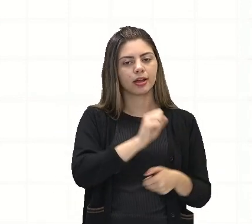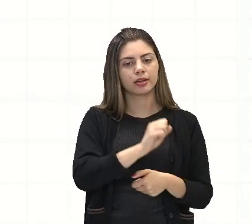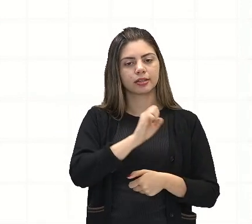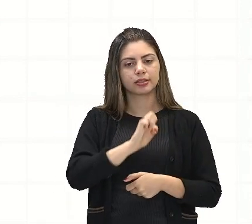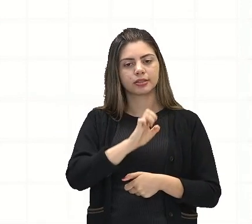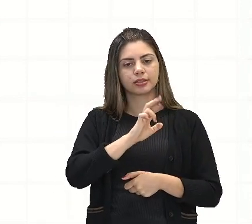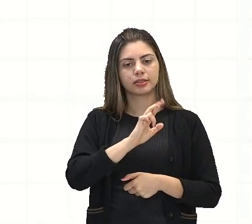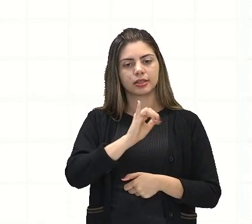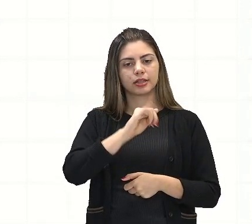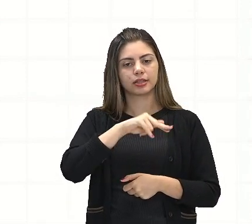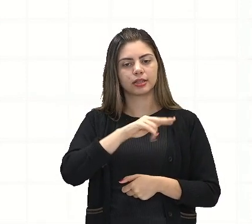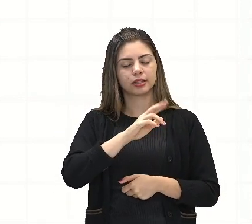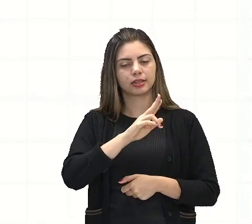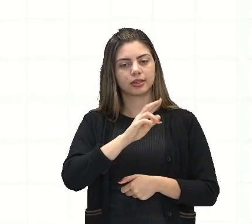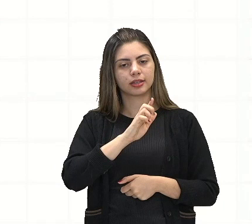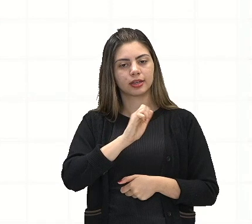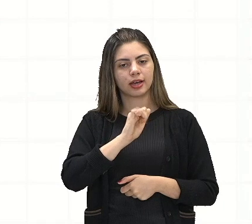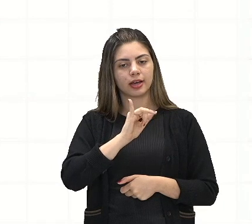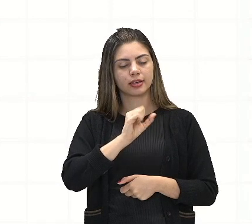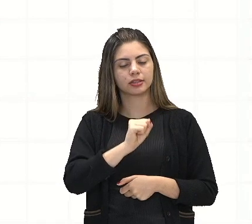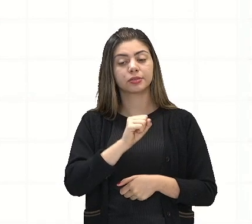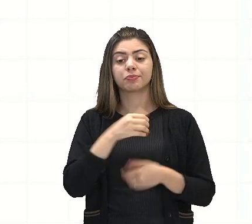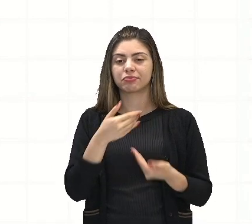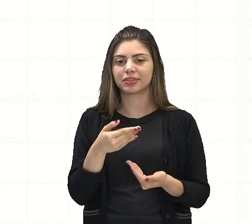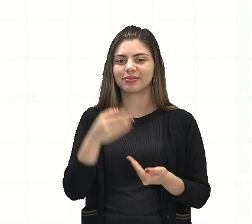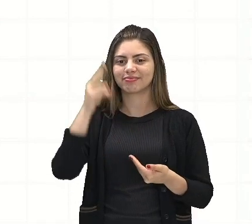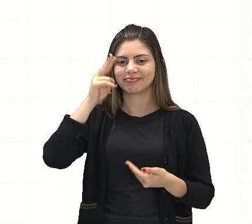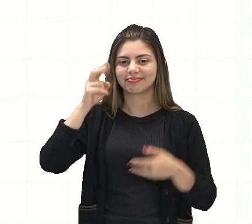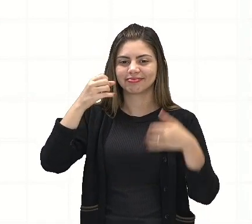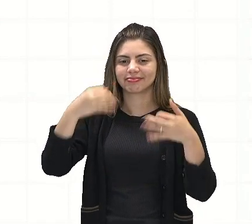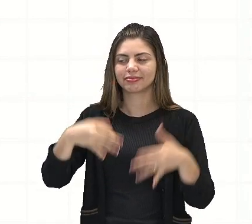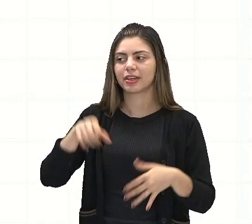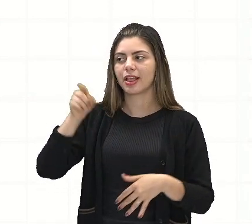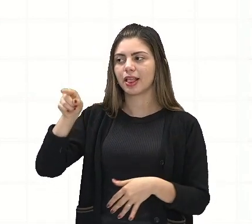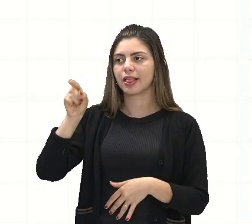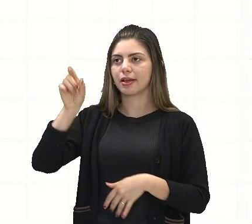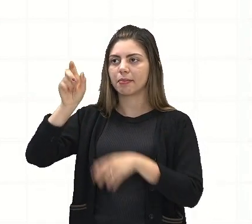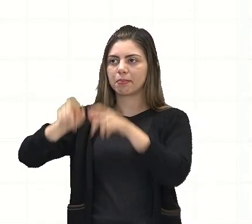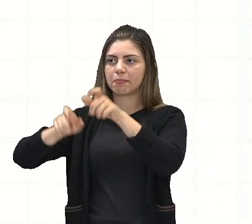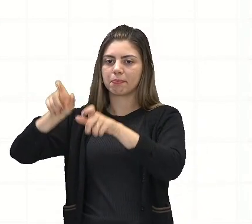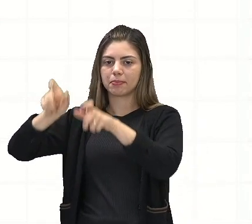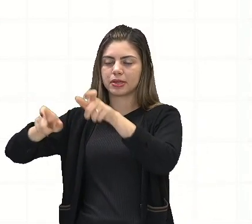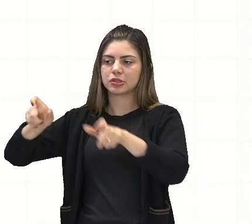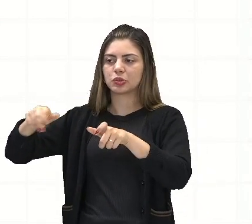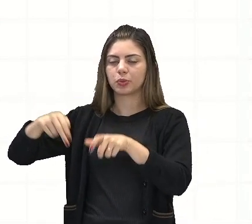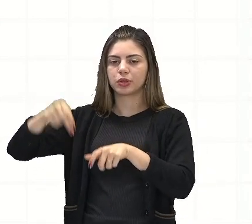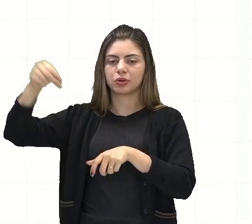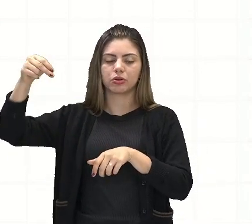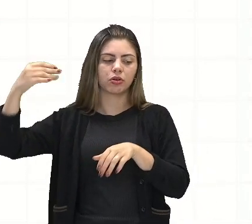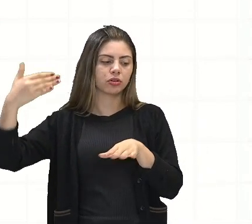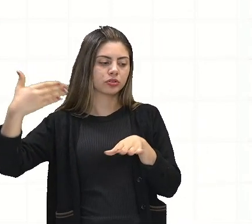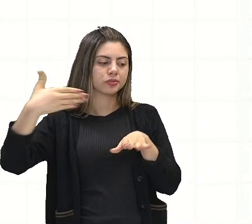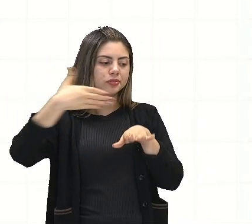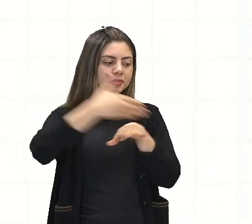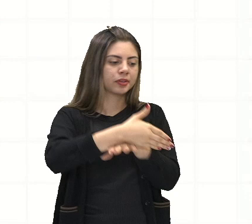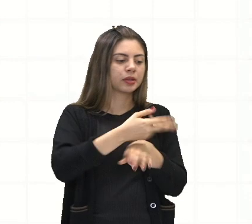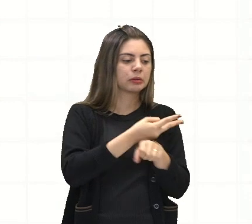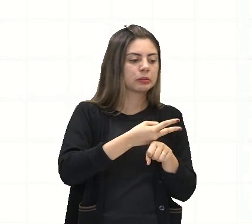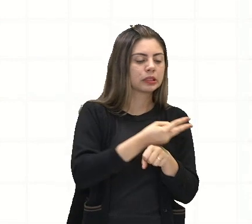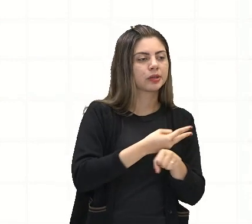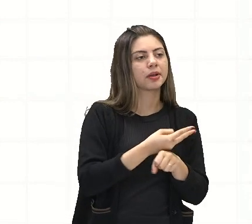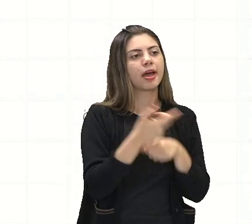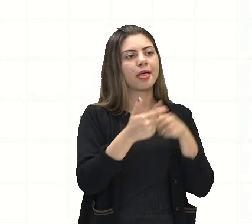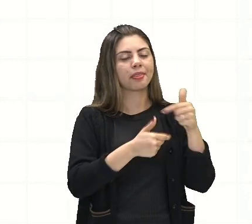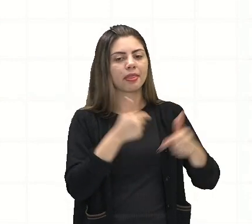né? Os nordestinos vieram para a região da Amazônia em busca de melhores condições de trabalho, em busca